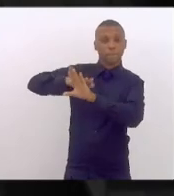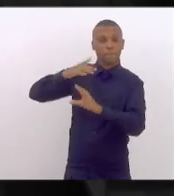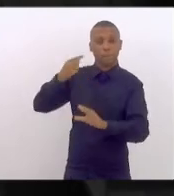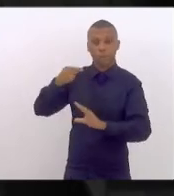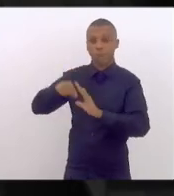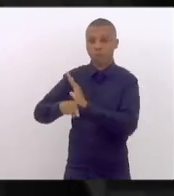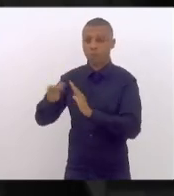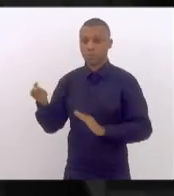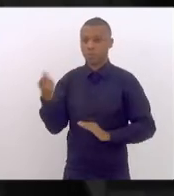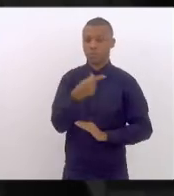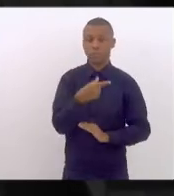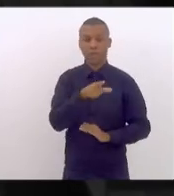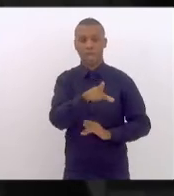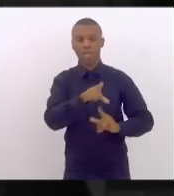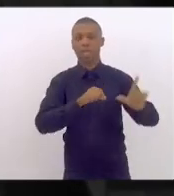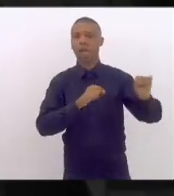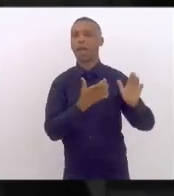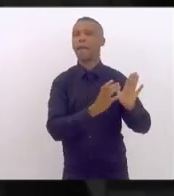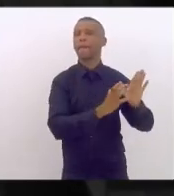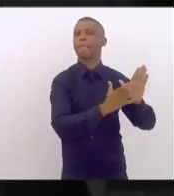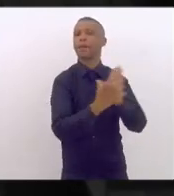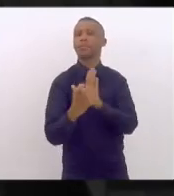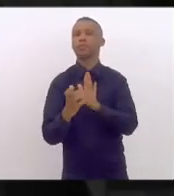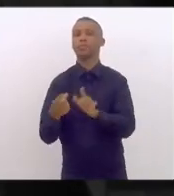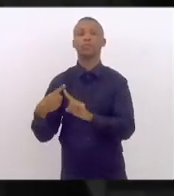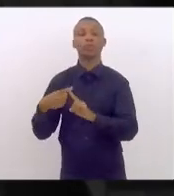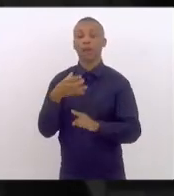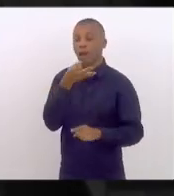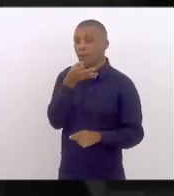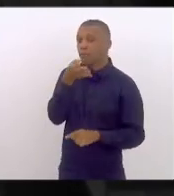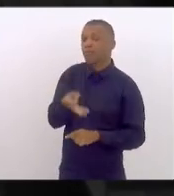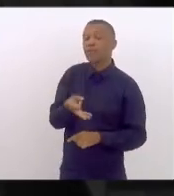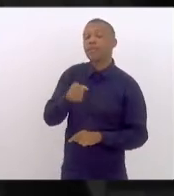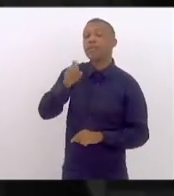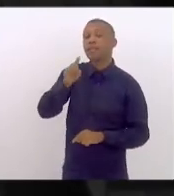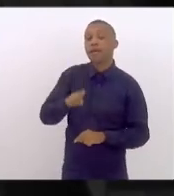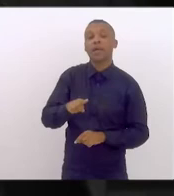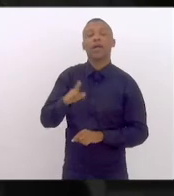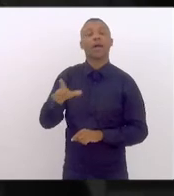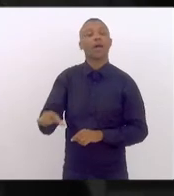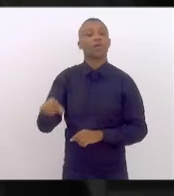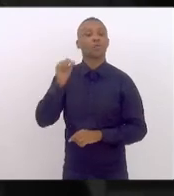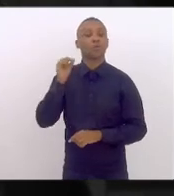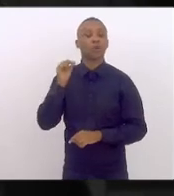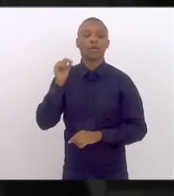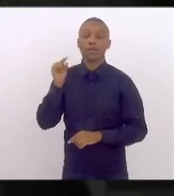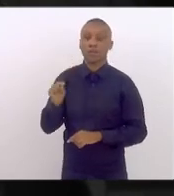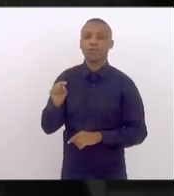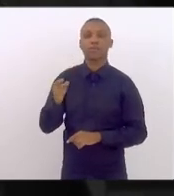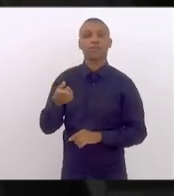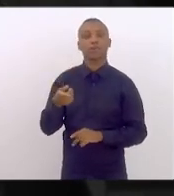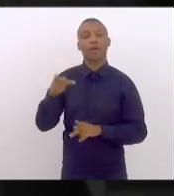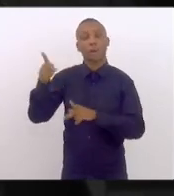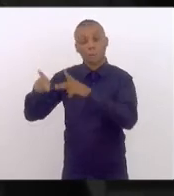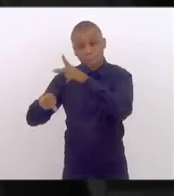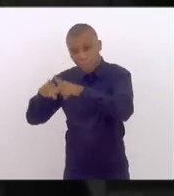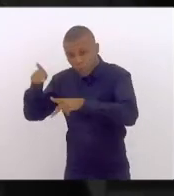esta que é meu ver a meu ver será A Escolha entre civilização